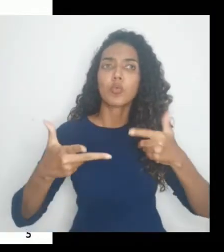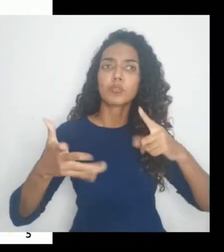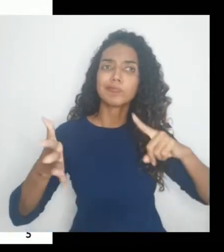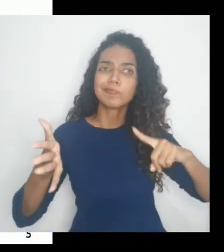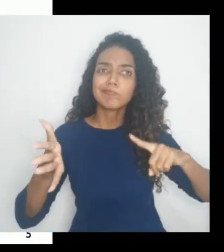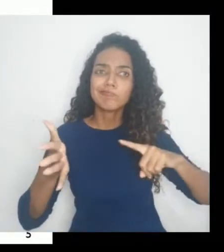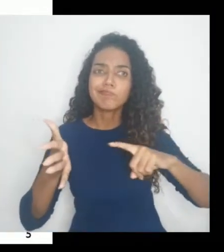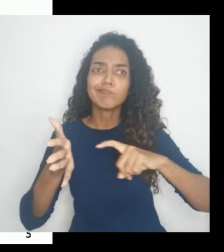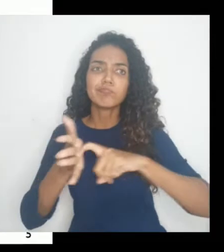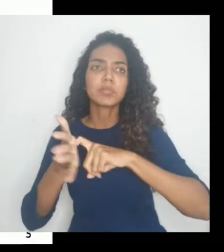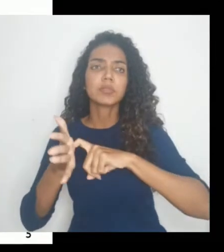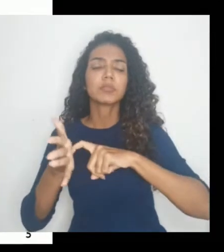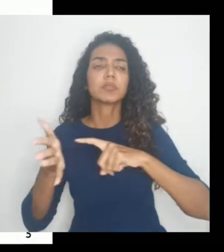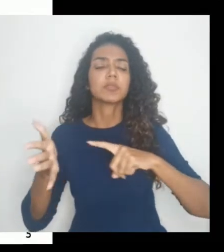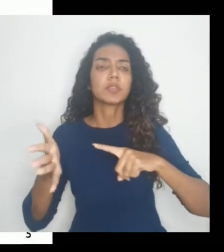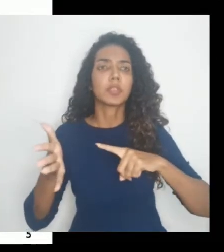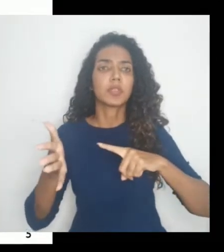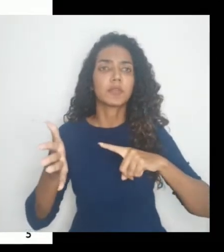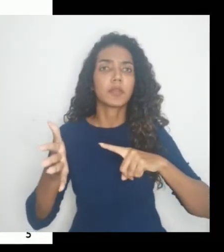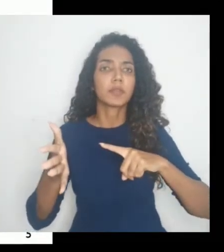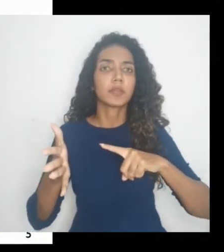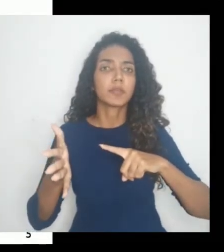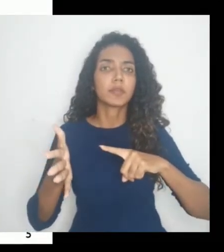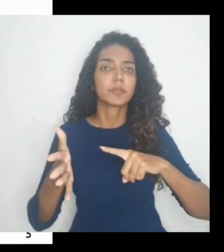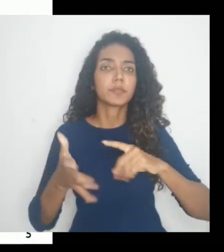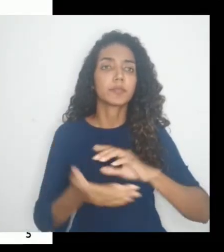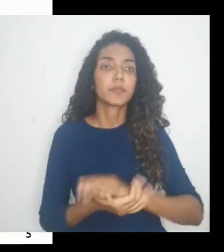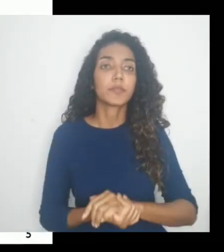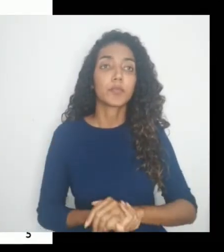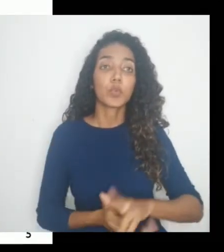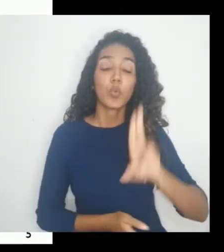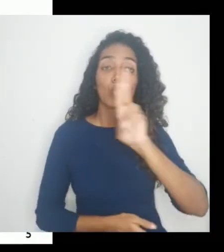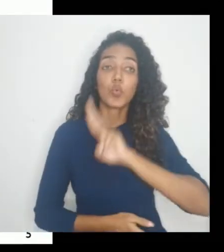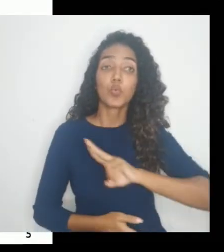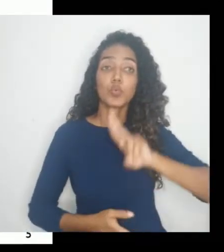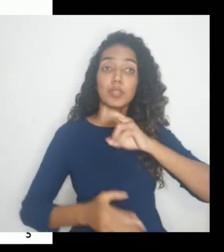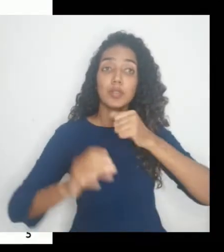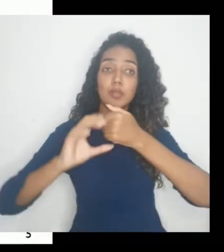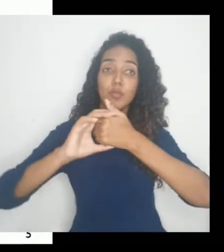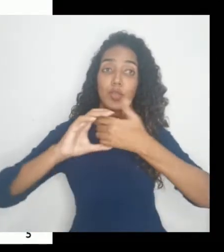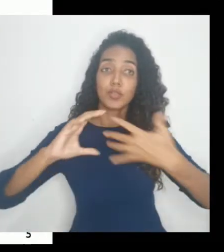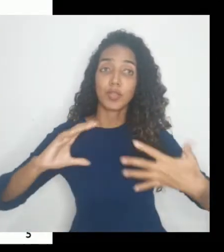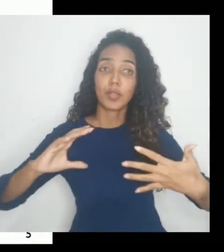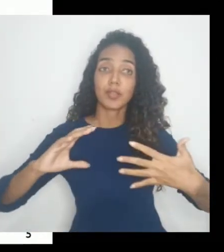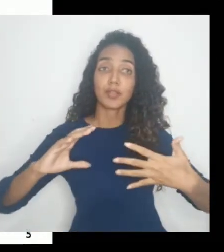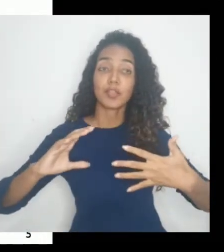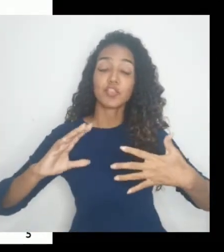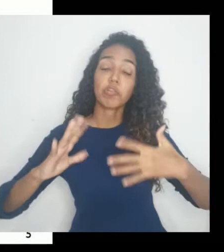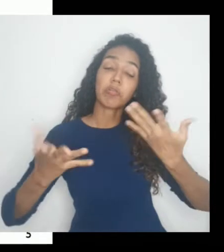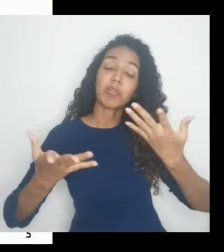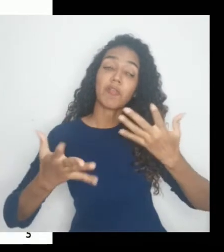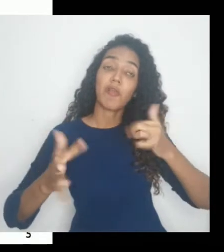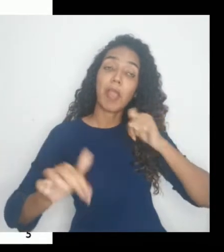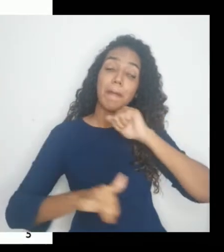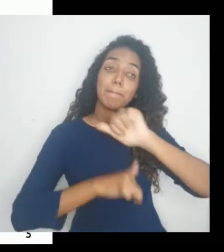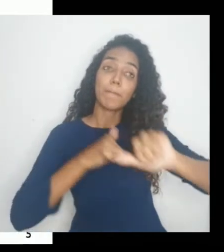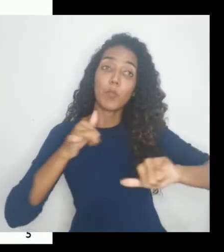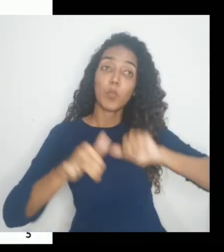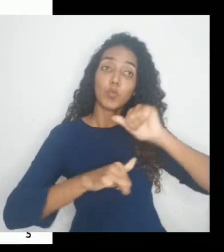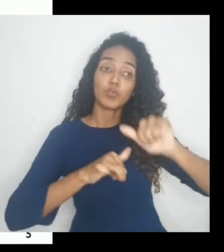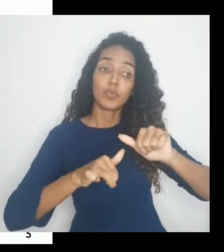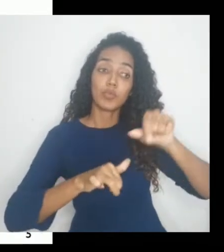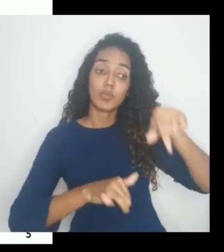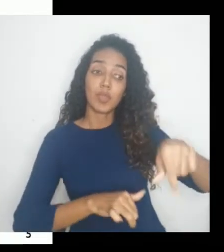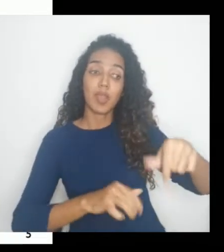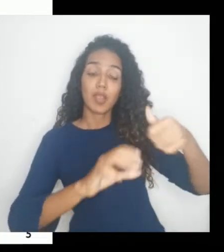executadas em cima dos atributos que vão alterar o estado de um determinado objeto. Se a gente